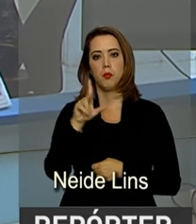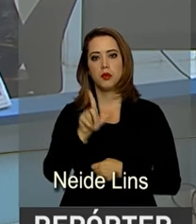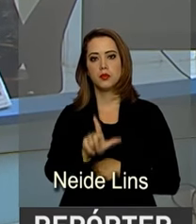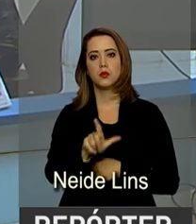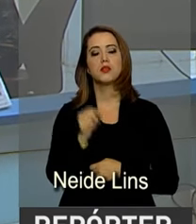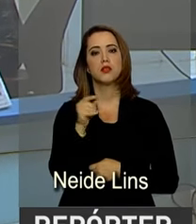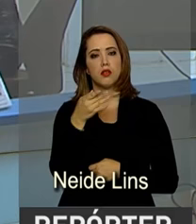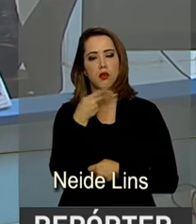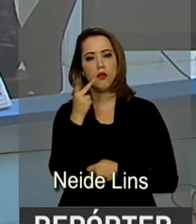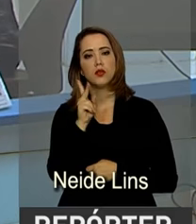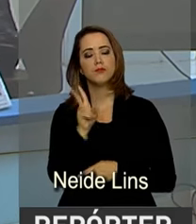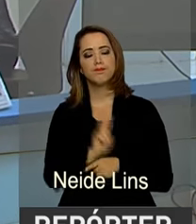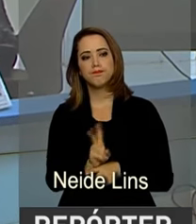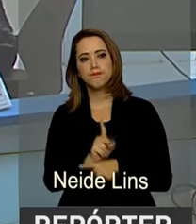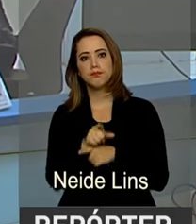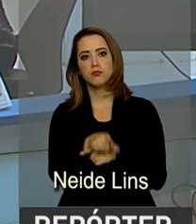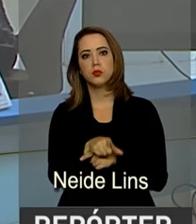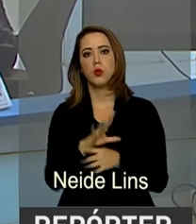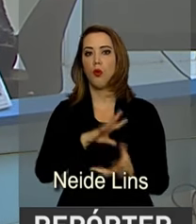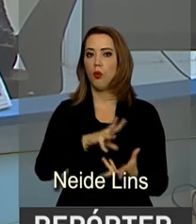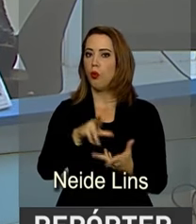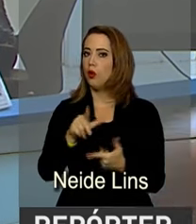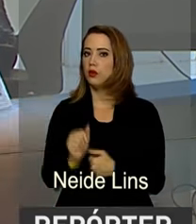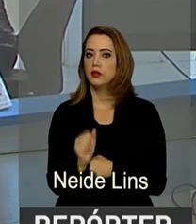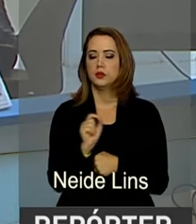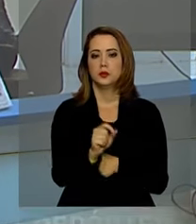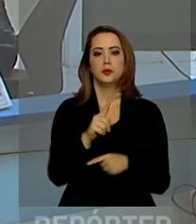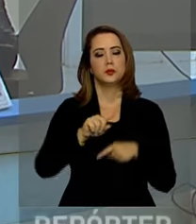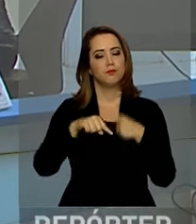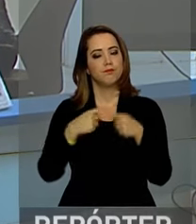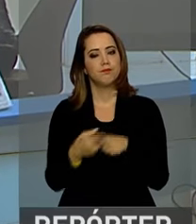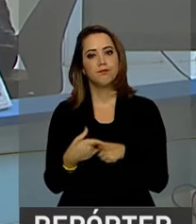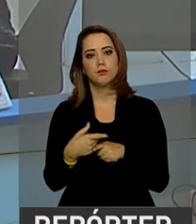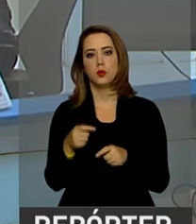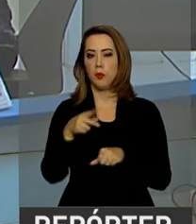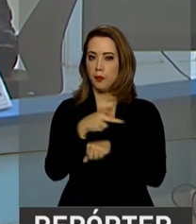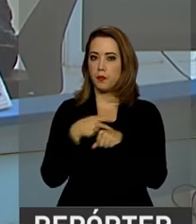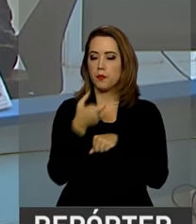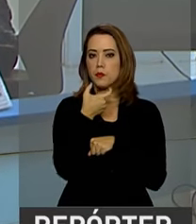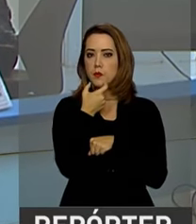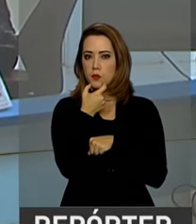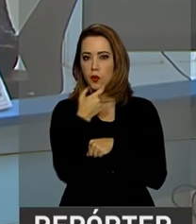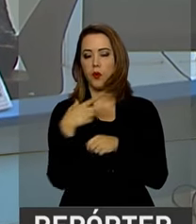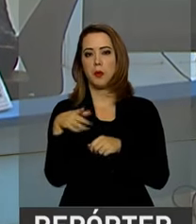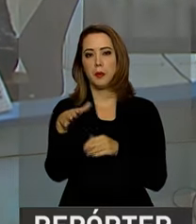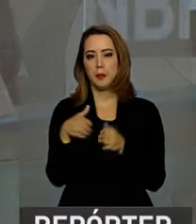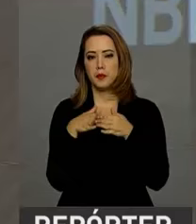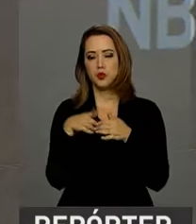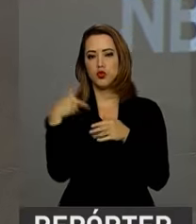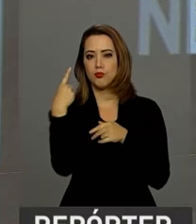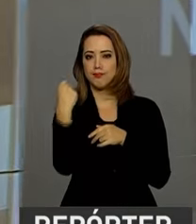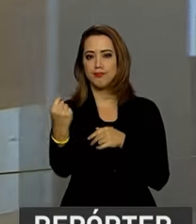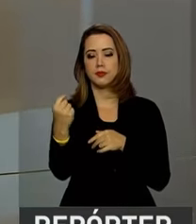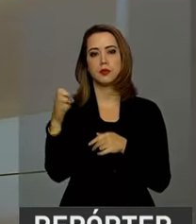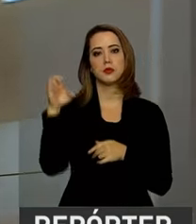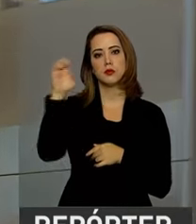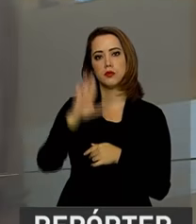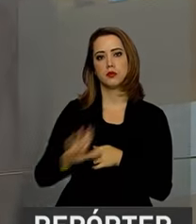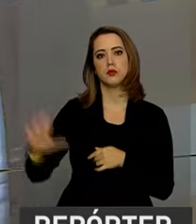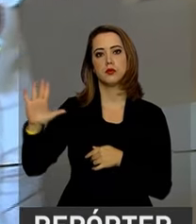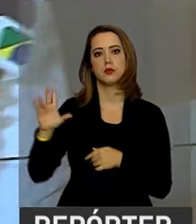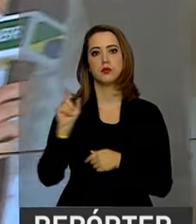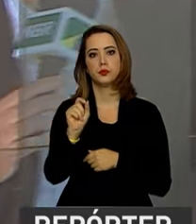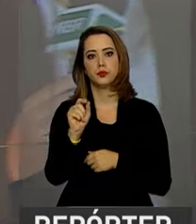mercado internacional depois da decisão dos britânicos de sair da União Europeia. Vamos para o Palácio Planalto conversar com a